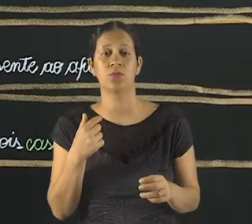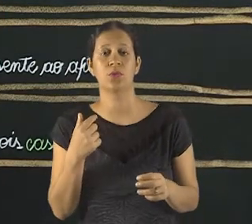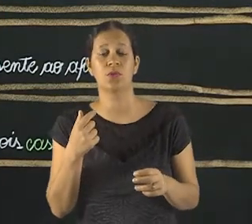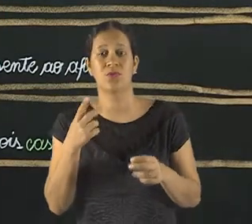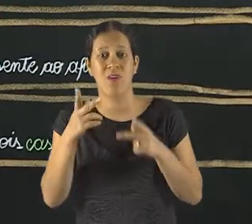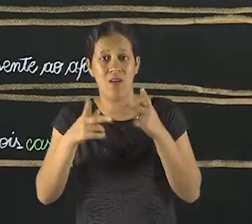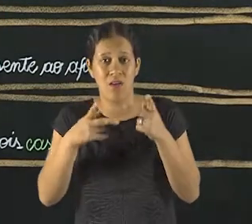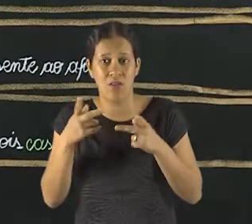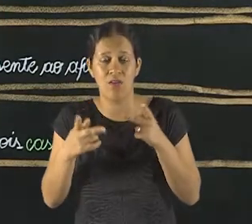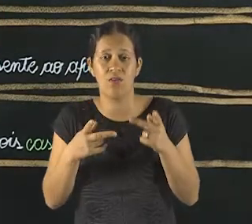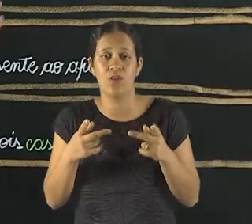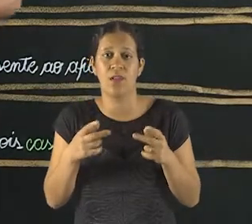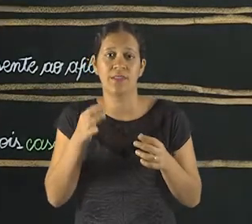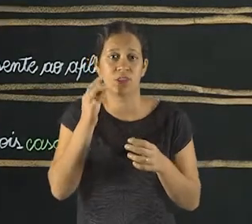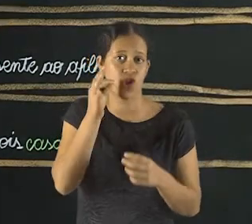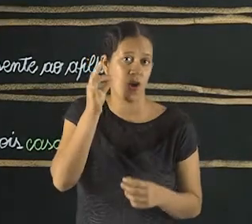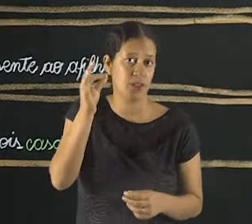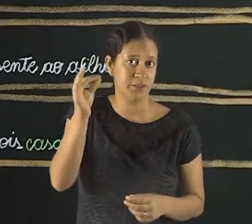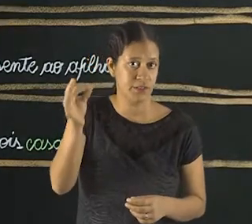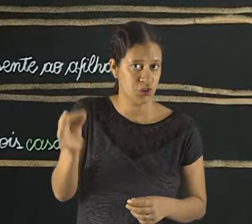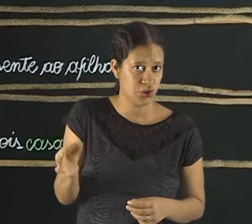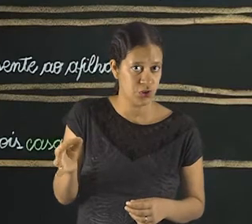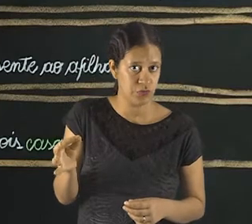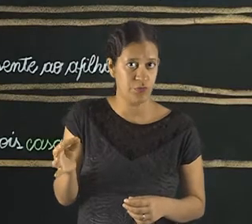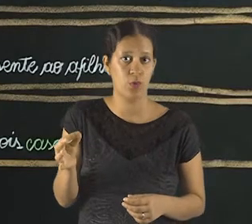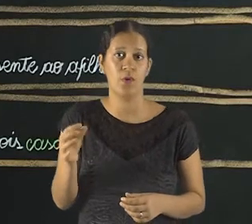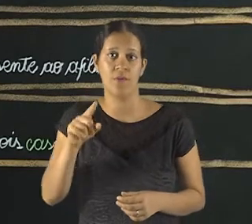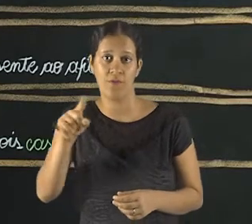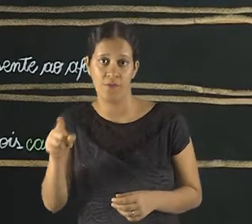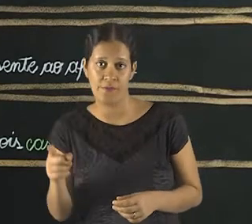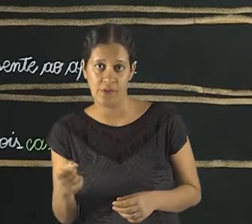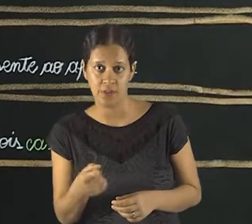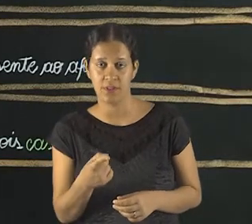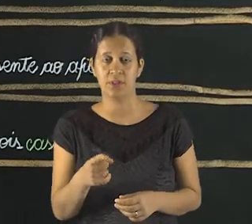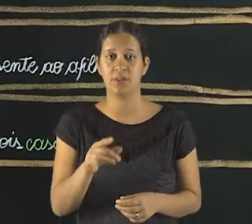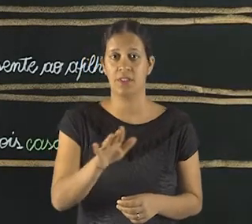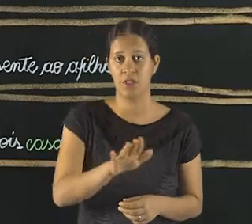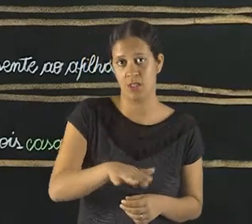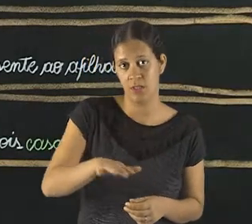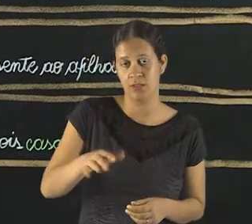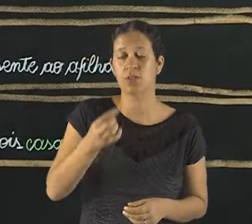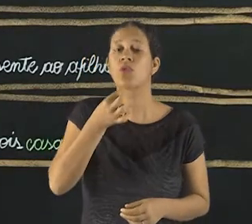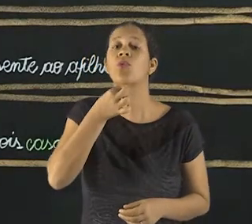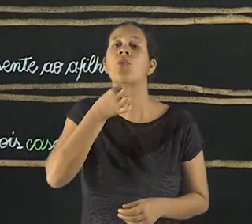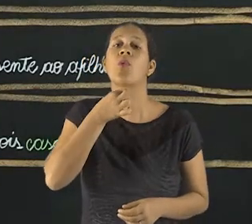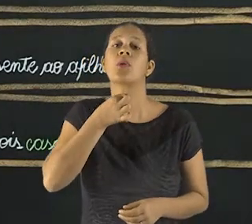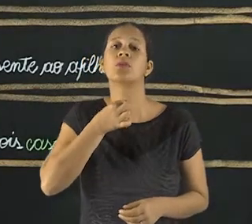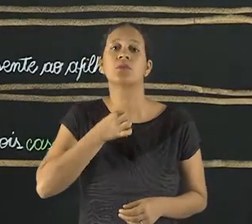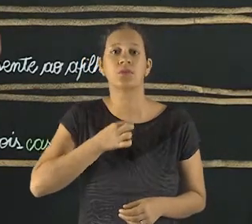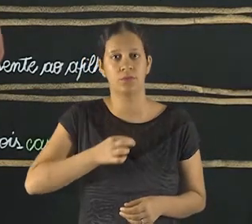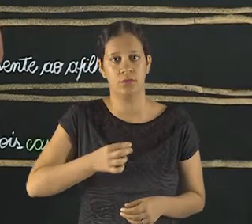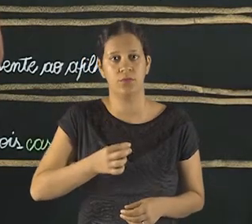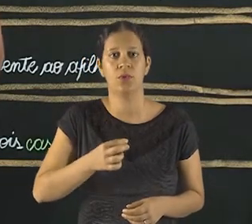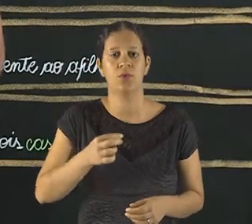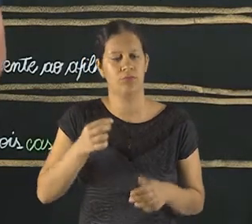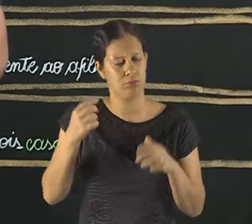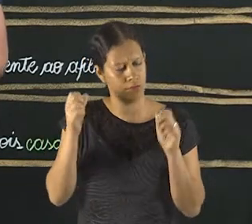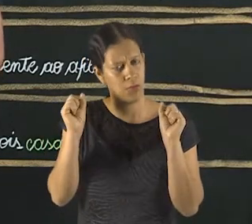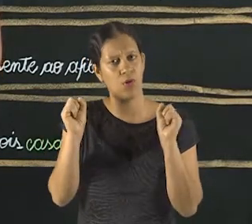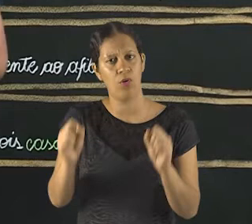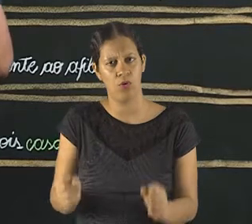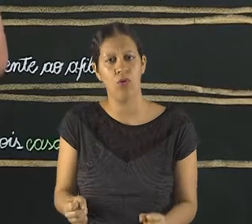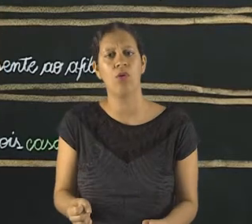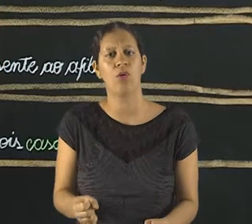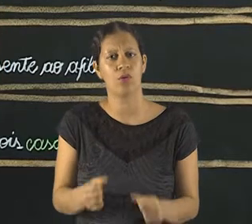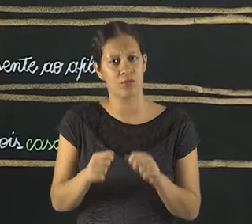um comentário sobre esse tópico, ou seja, eu teria o tópico chiclete, o chiclete, vírgula, a criança engoliu. É possível fazer